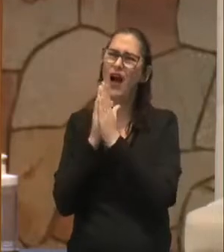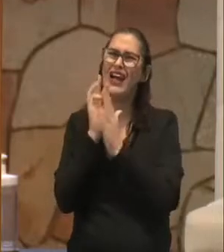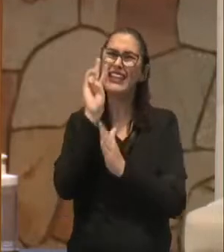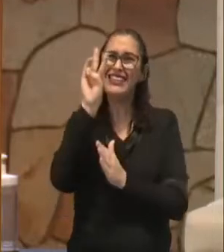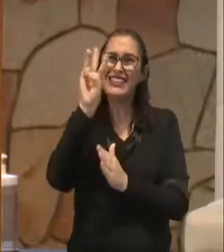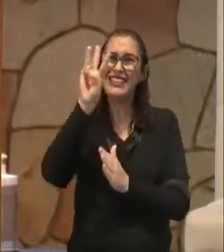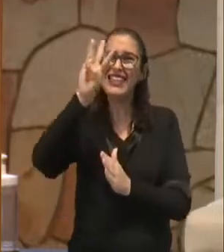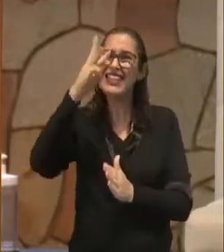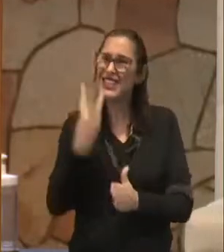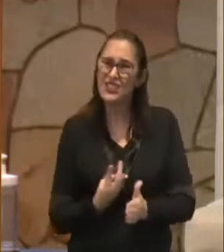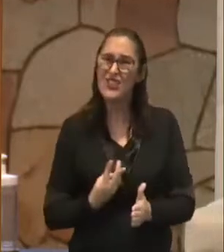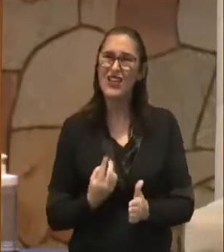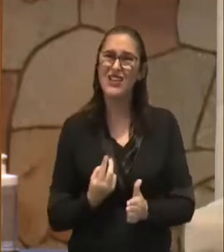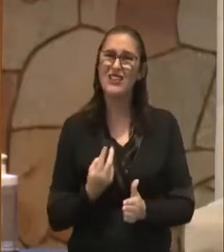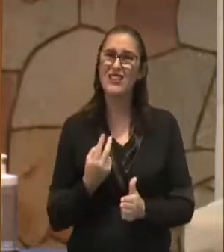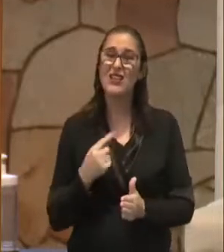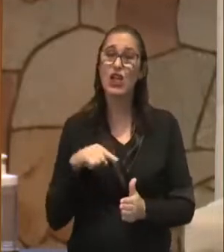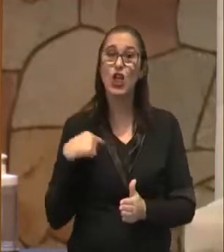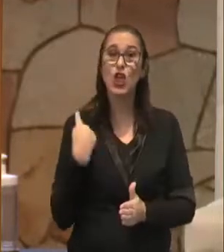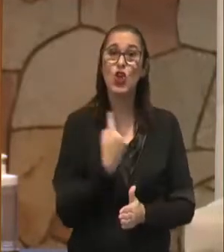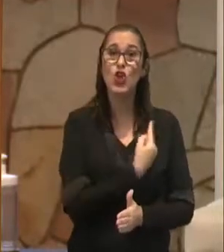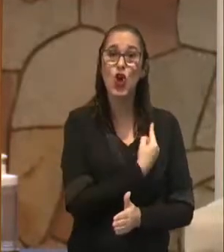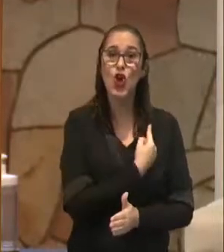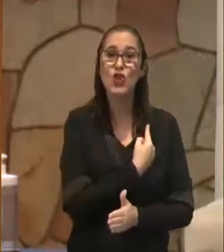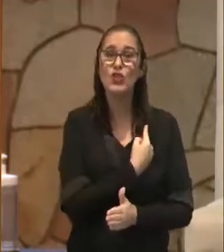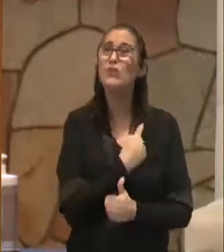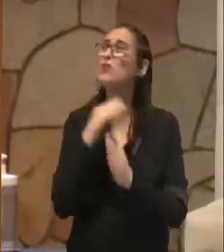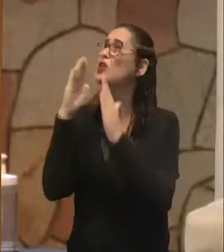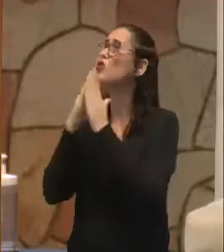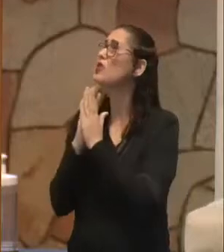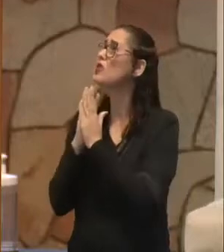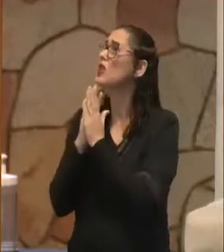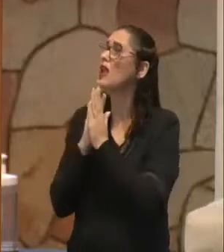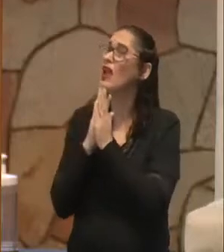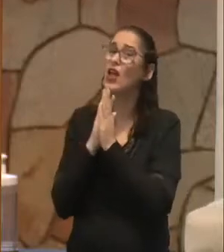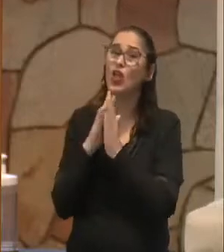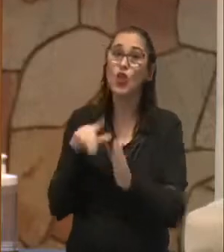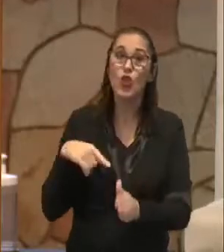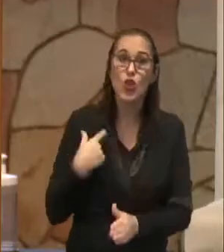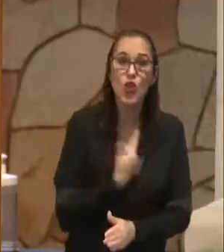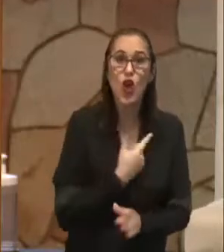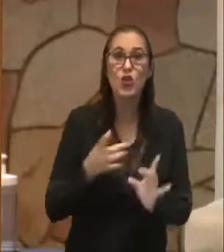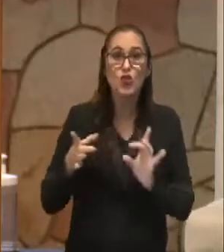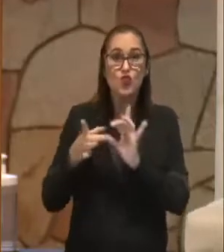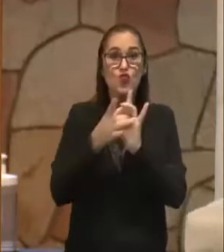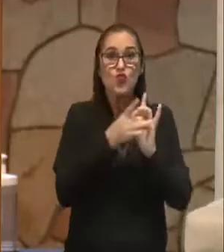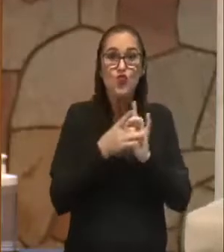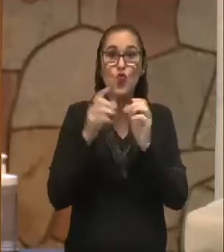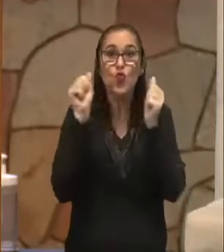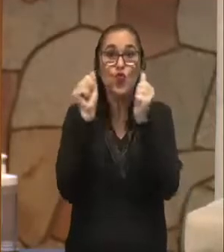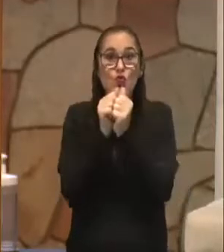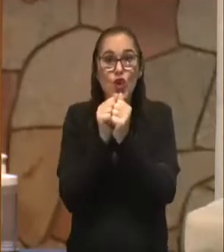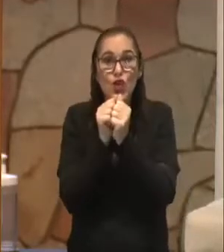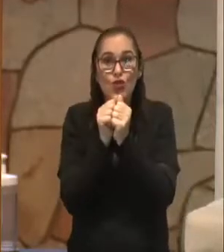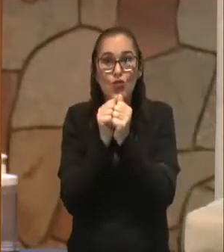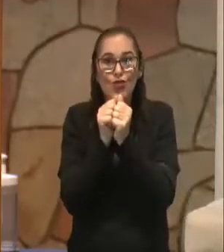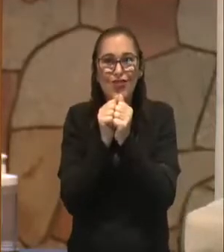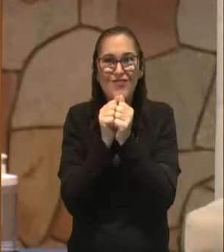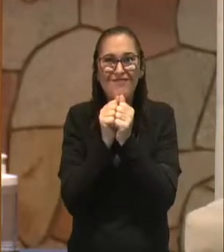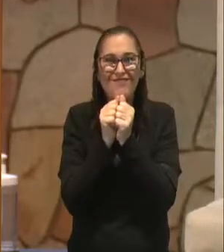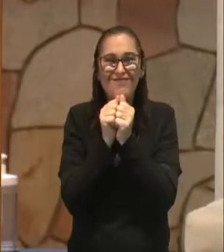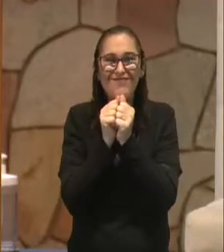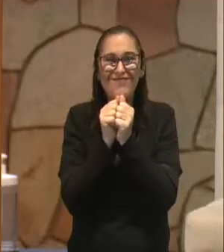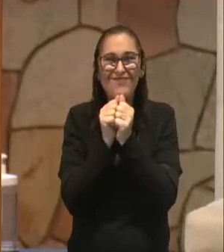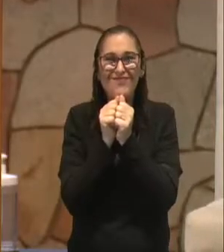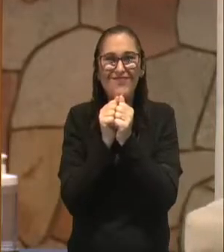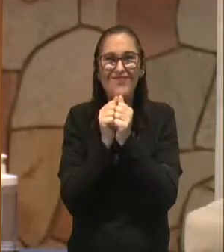vezes, pedindo que nós tivéssemos unidade, para que nós fôssemos um,